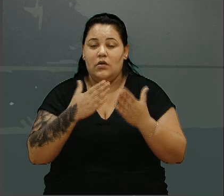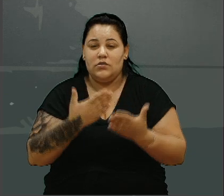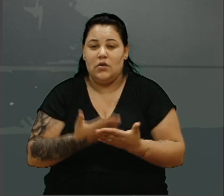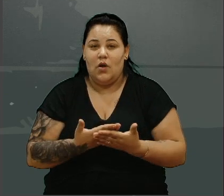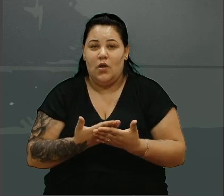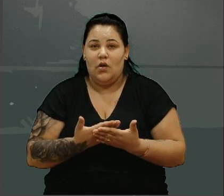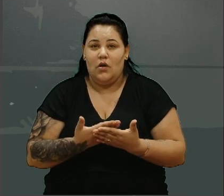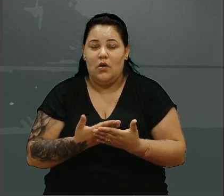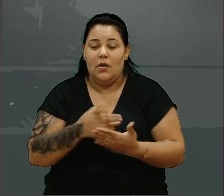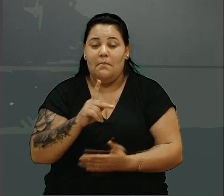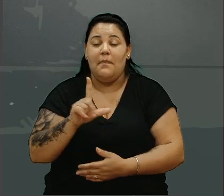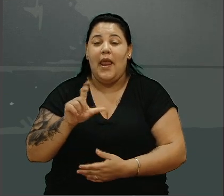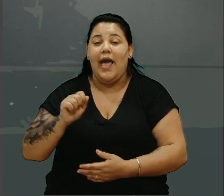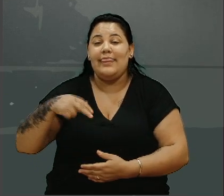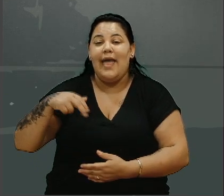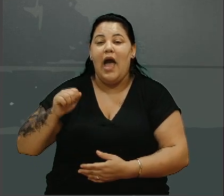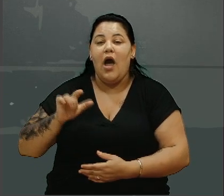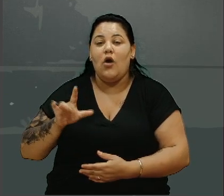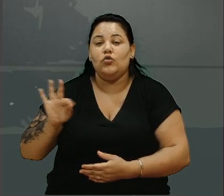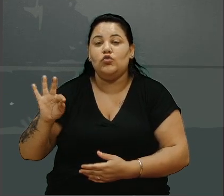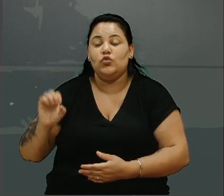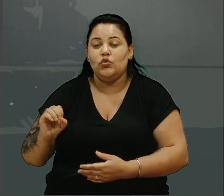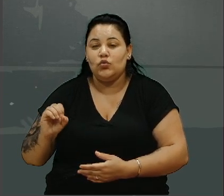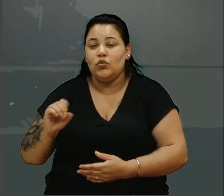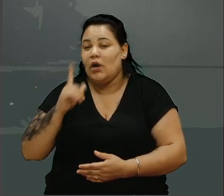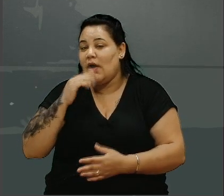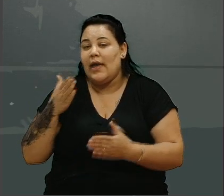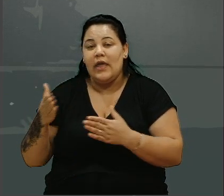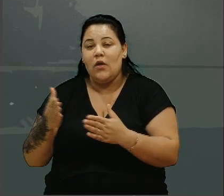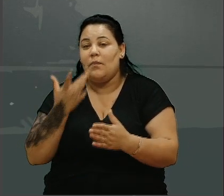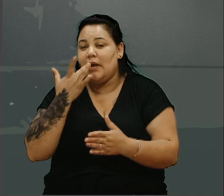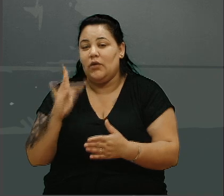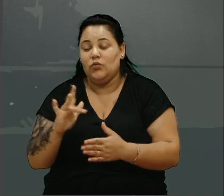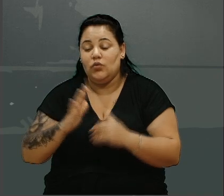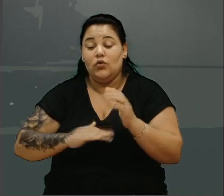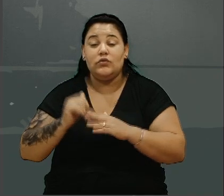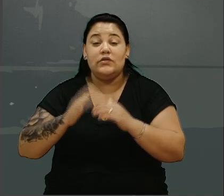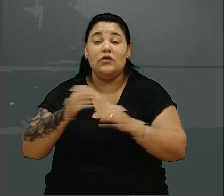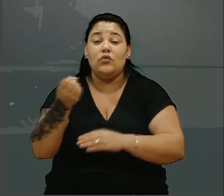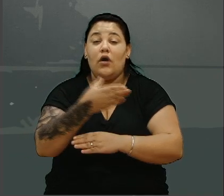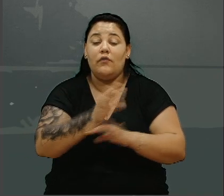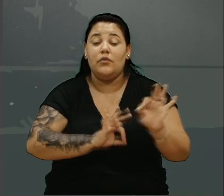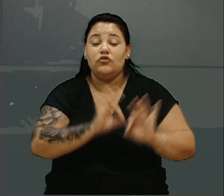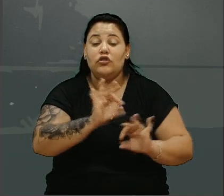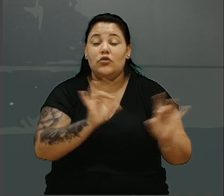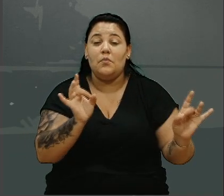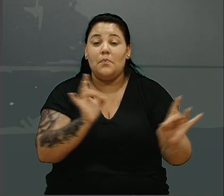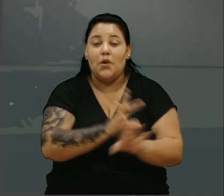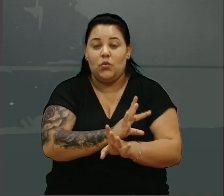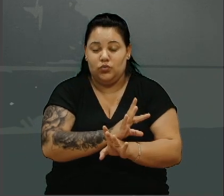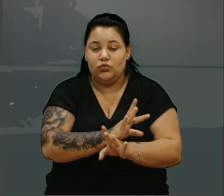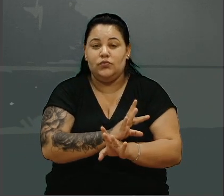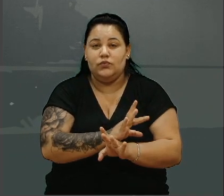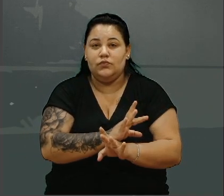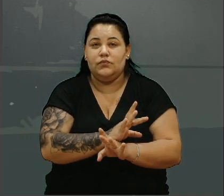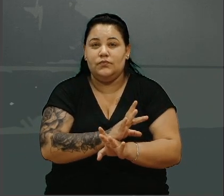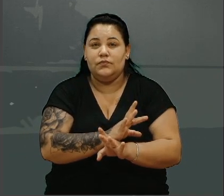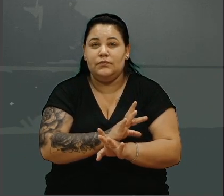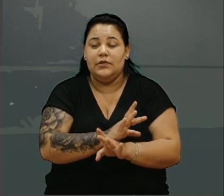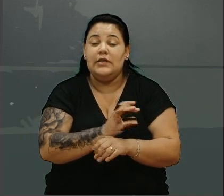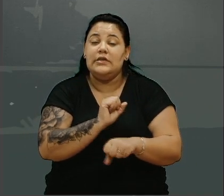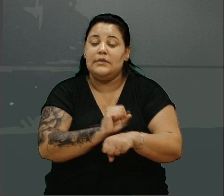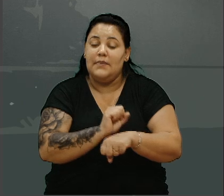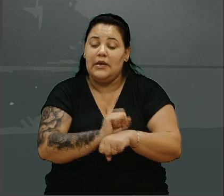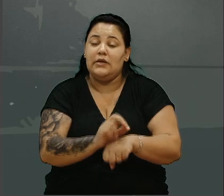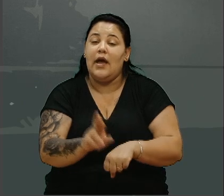Escola Planalto Rio Branco, construção nova, projeto pronto, avaliação da Caixa Econômica